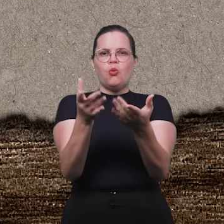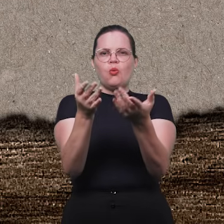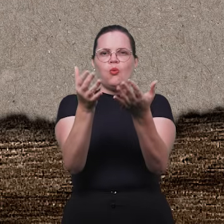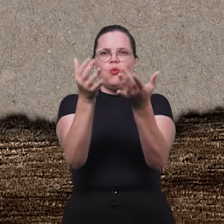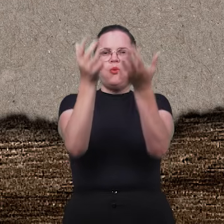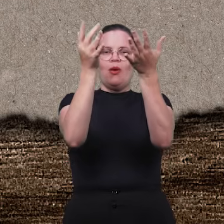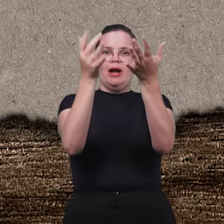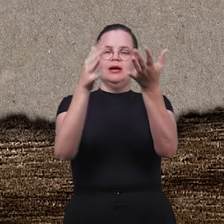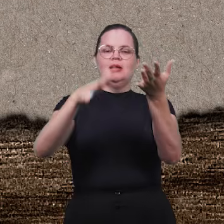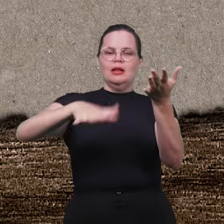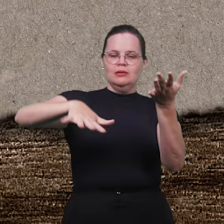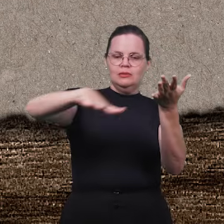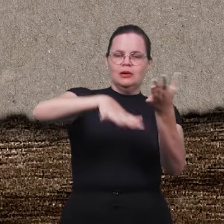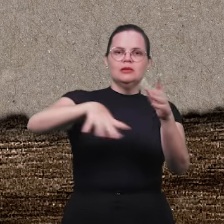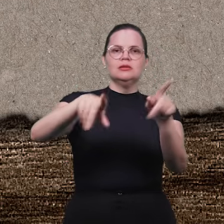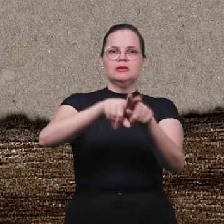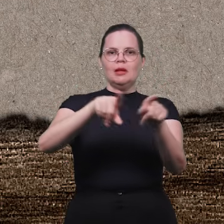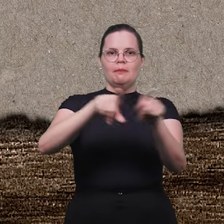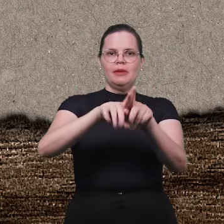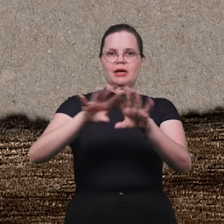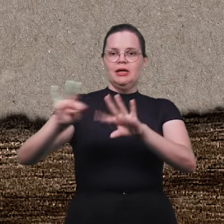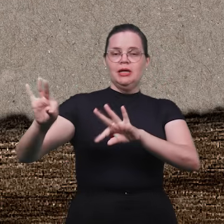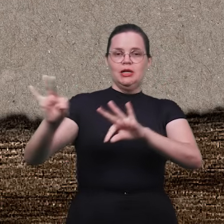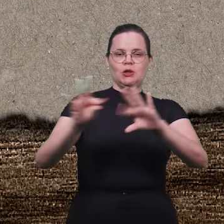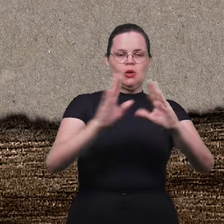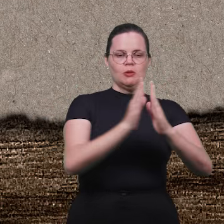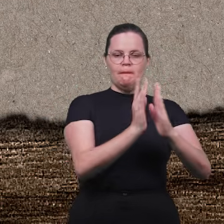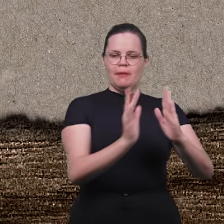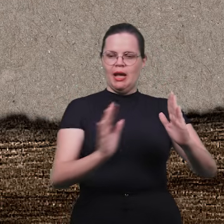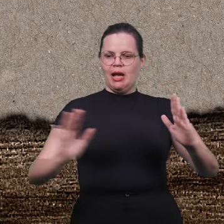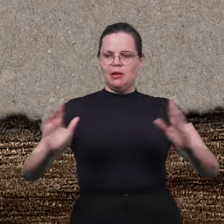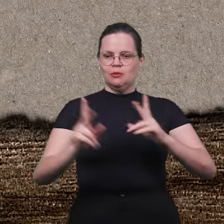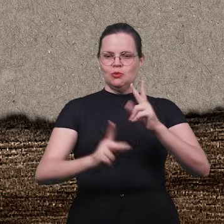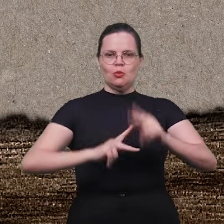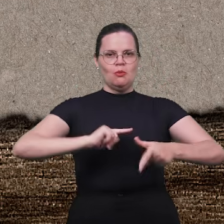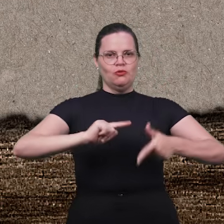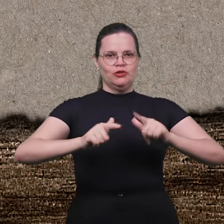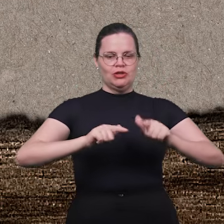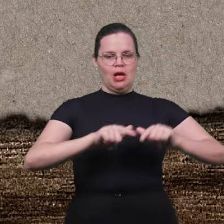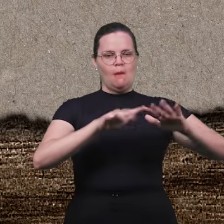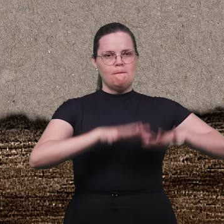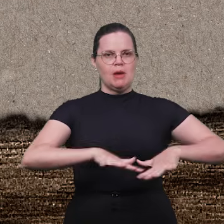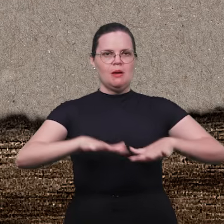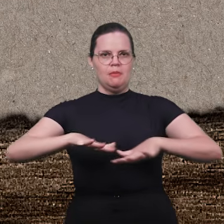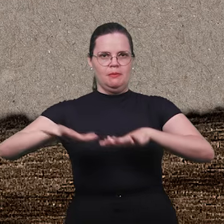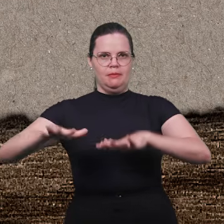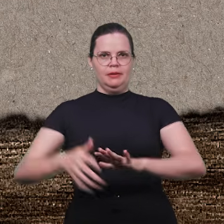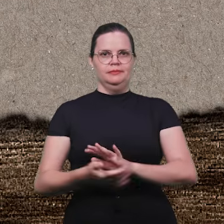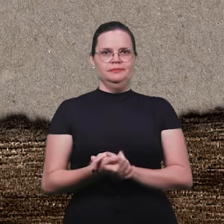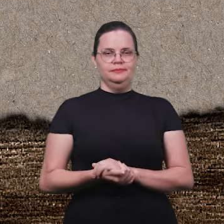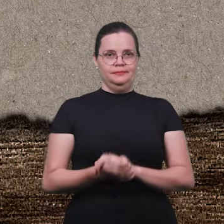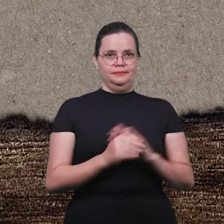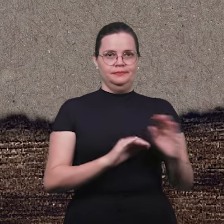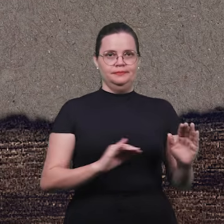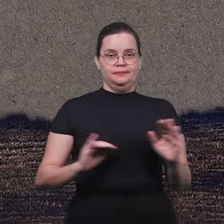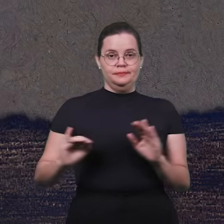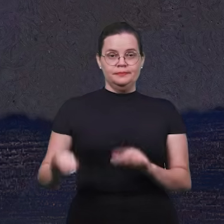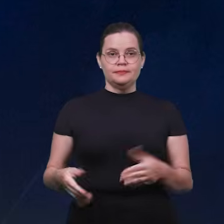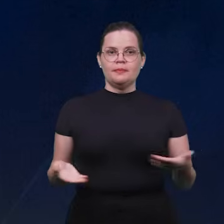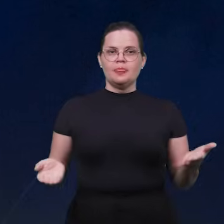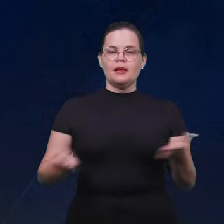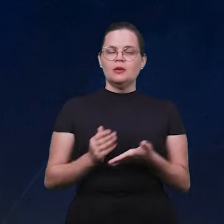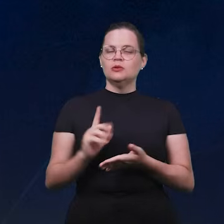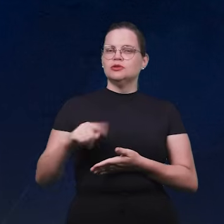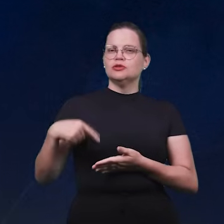Israel em todas as suas jornadas. Nossa atenção especial hoje continua